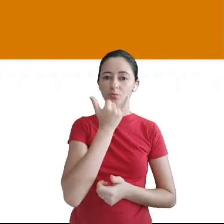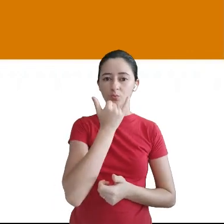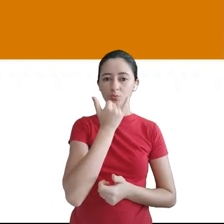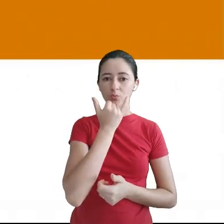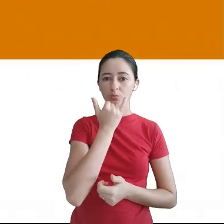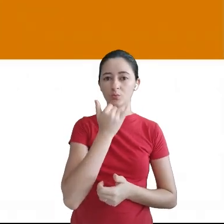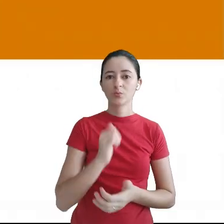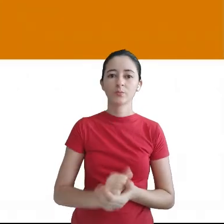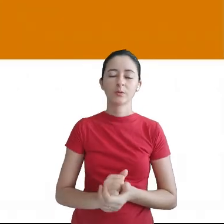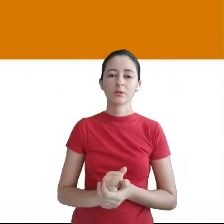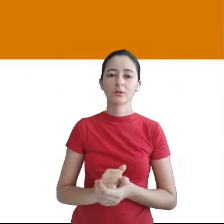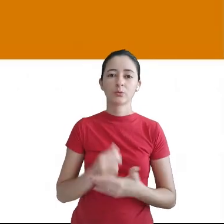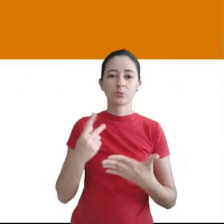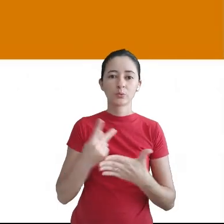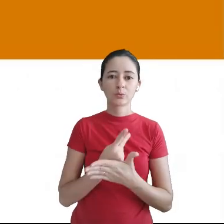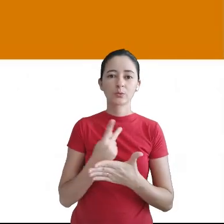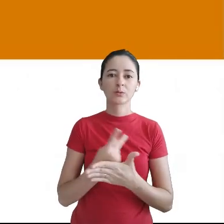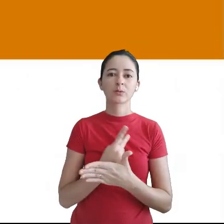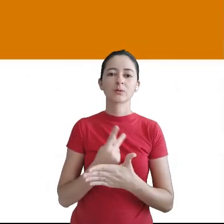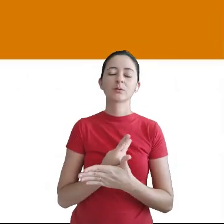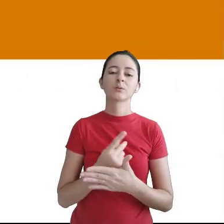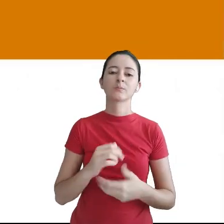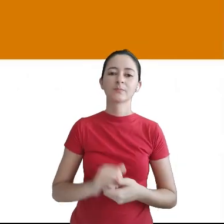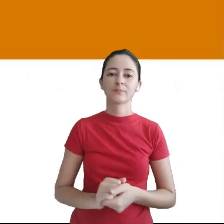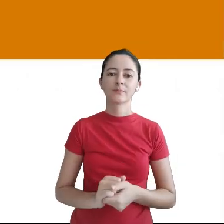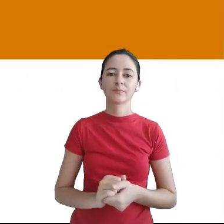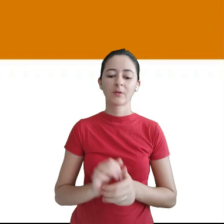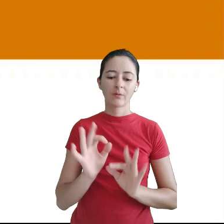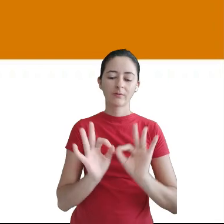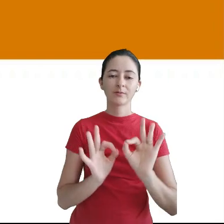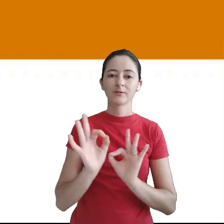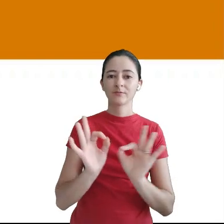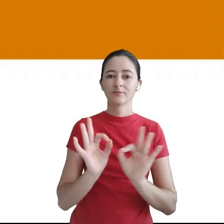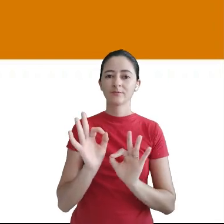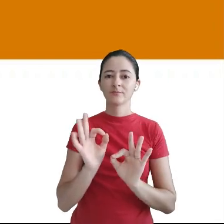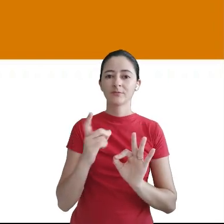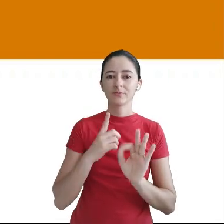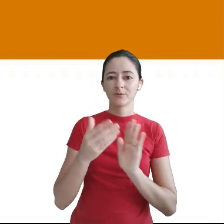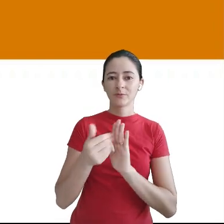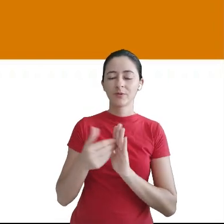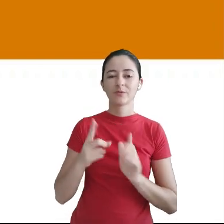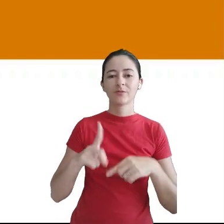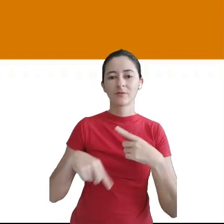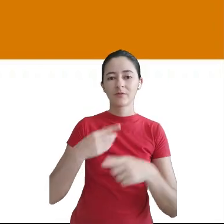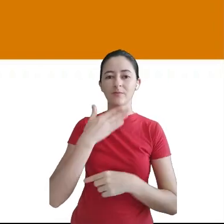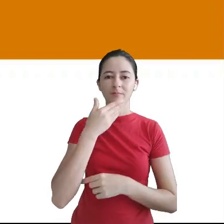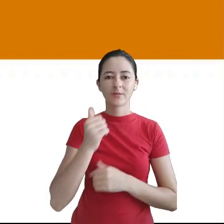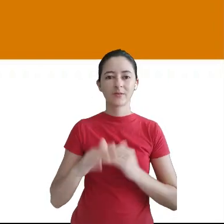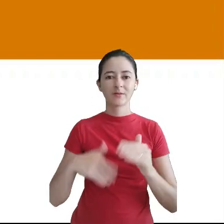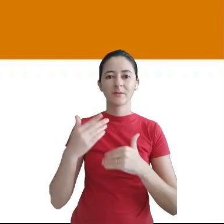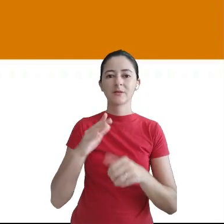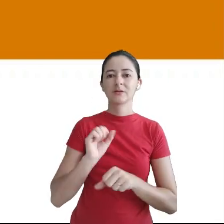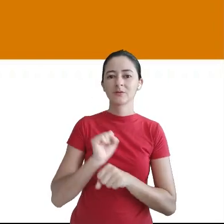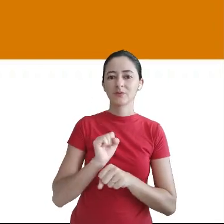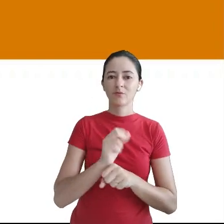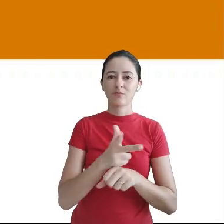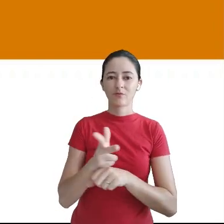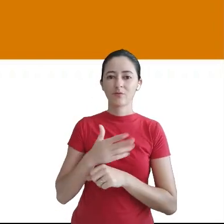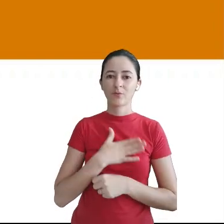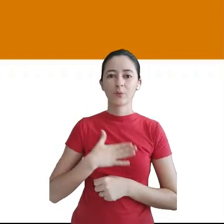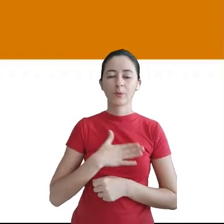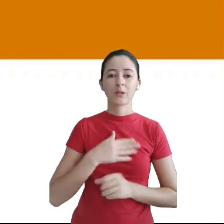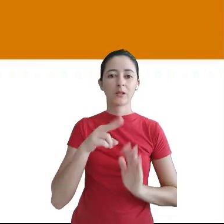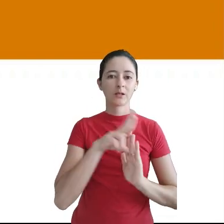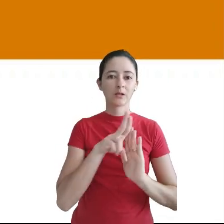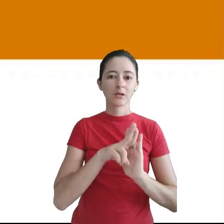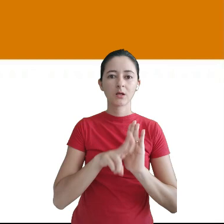Beleza? Desculpem pelo errozinho no finalzinho, tá bom? Mas é... A gente vai melhorando aí. Espero que